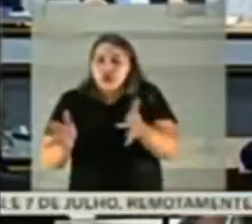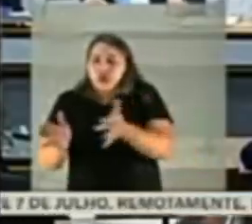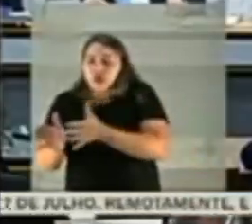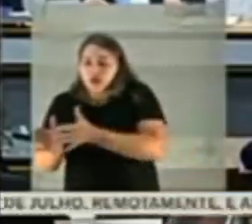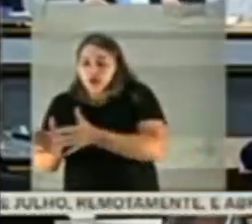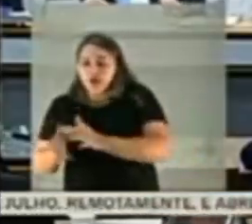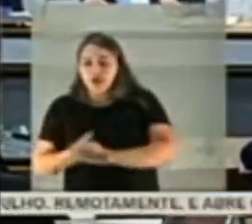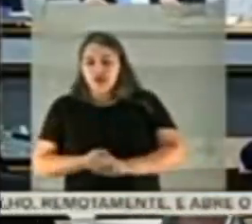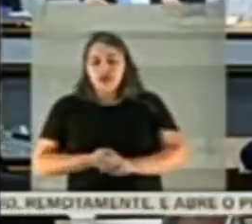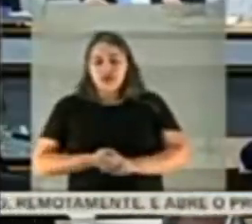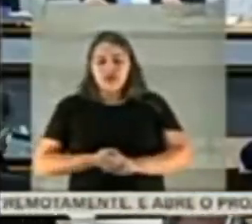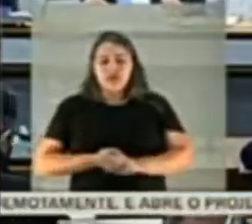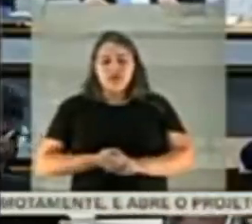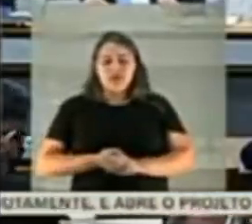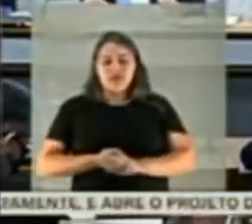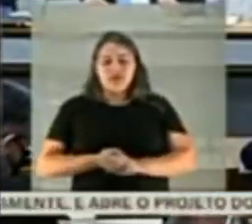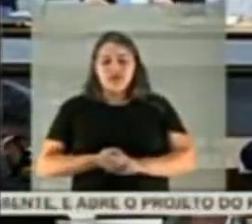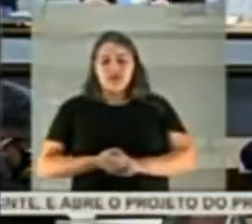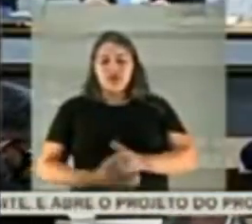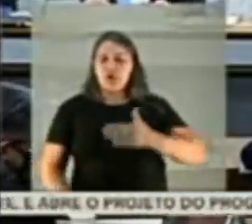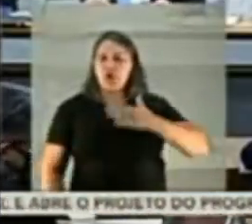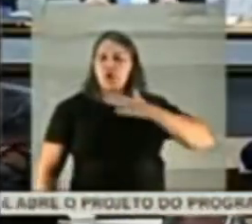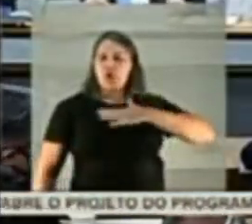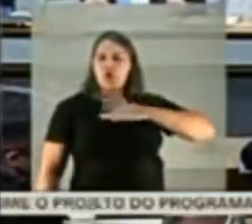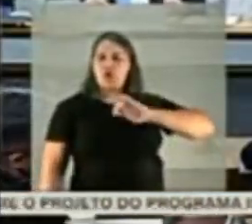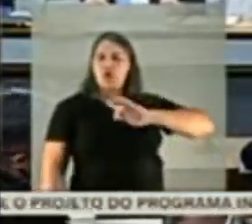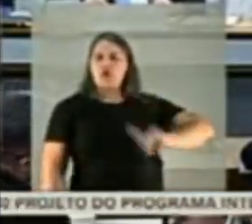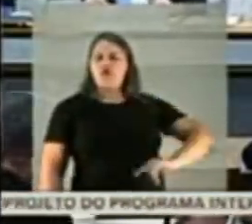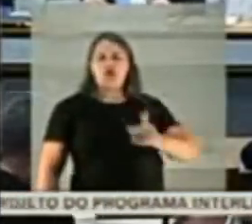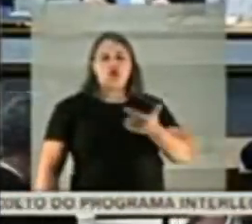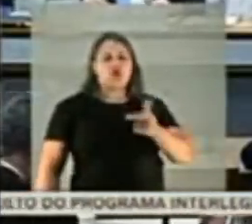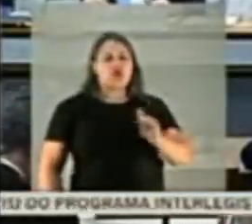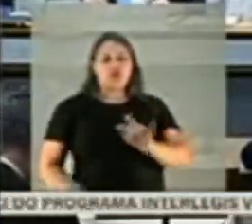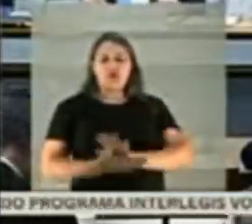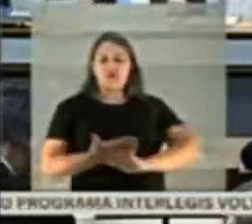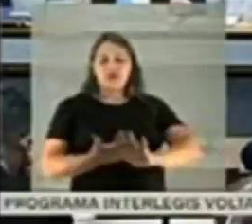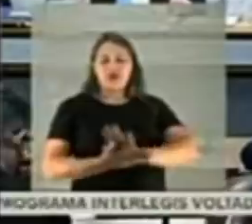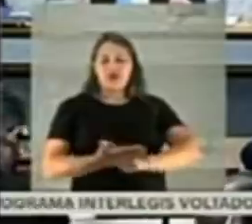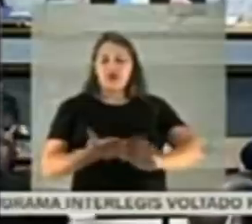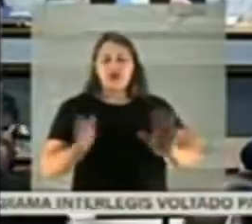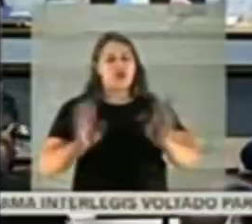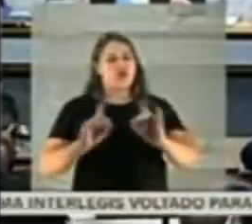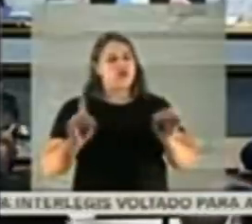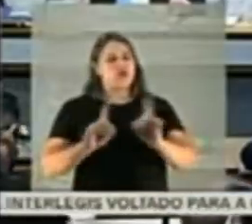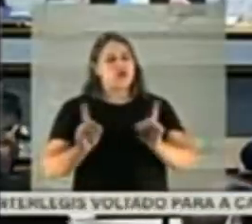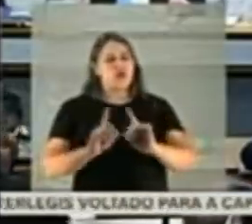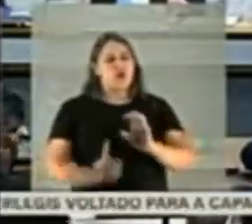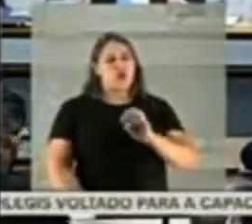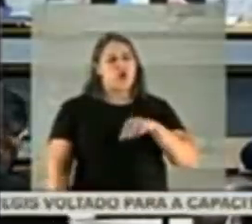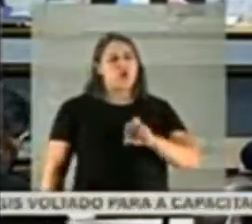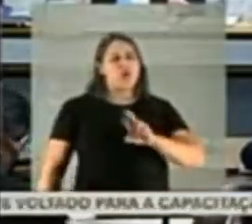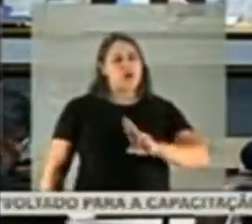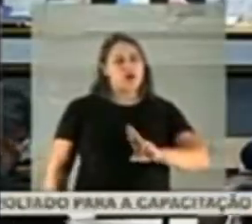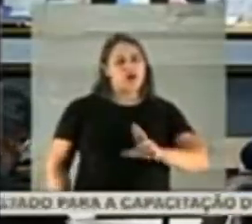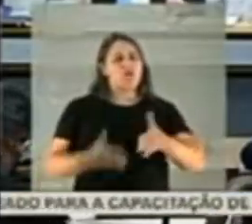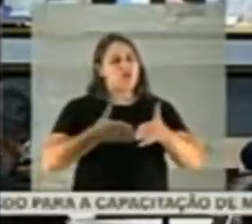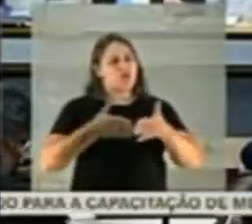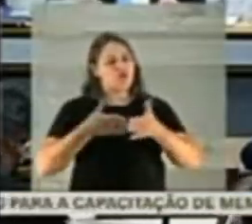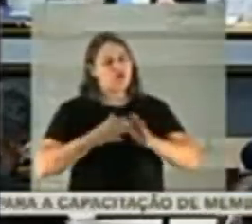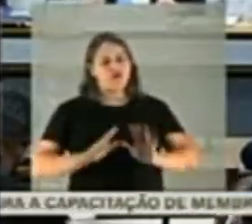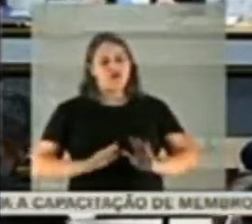Eduardo. O Eduardo pagava. O meu governo não teve indenização. É, o teu secretário, você era mesmo meu, rapaz. Não. Omar,